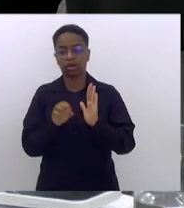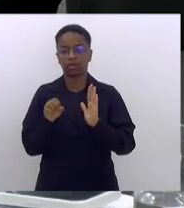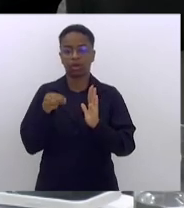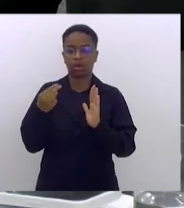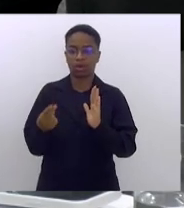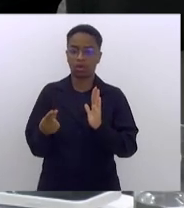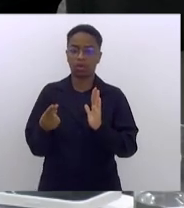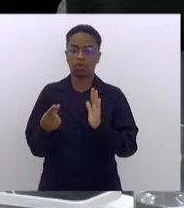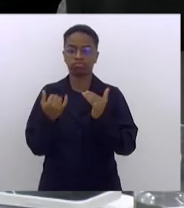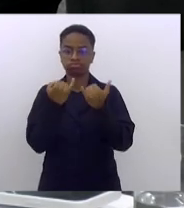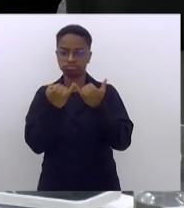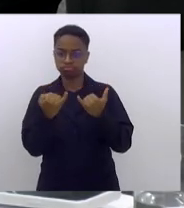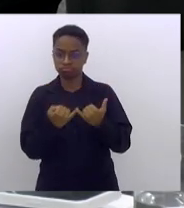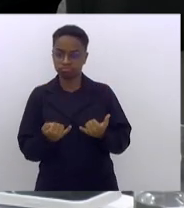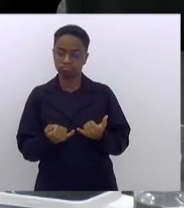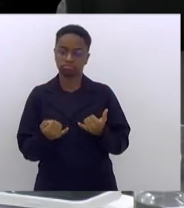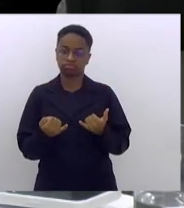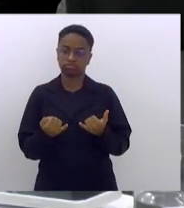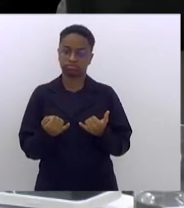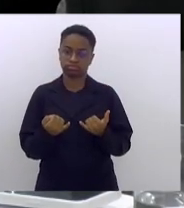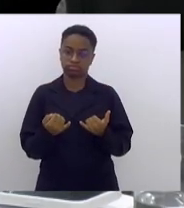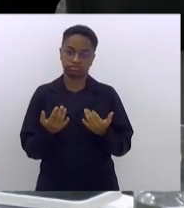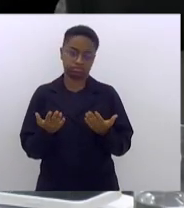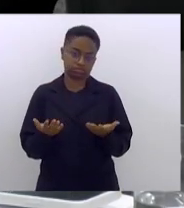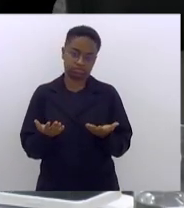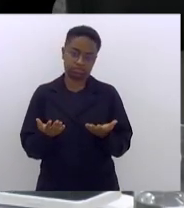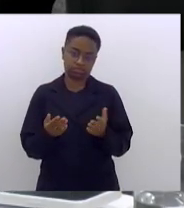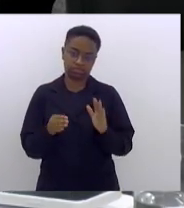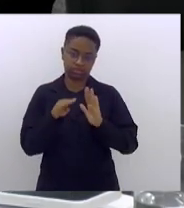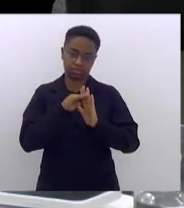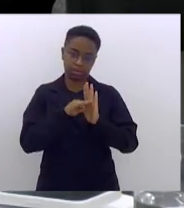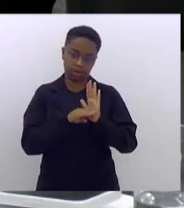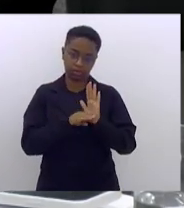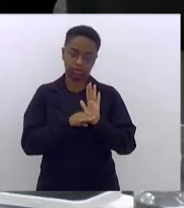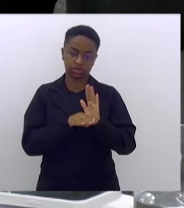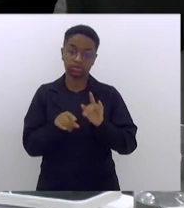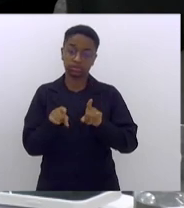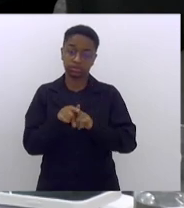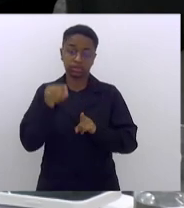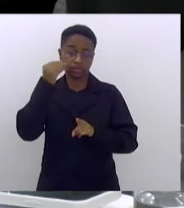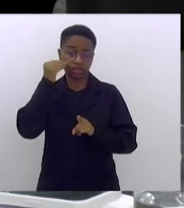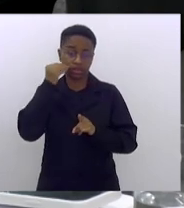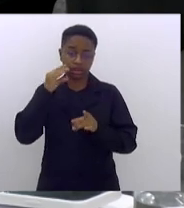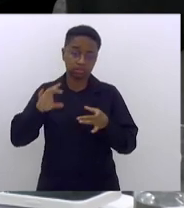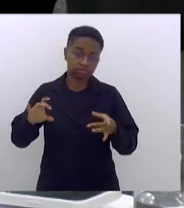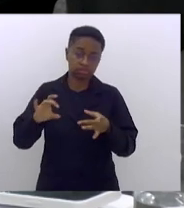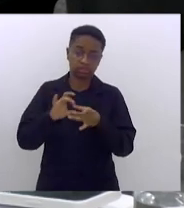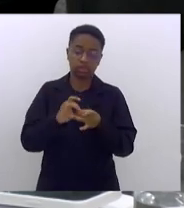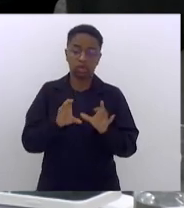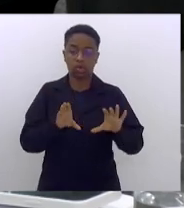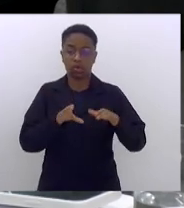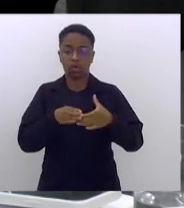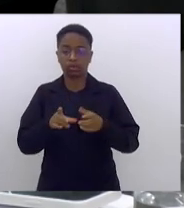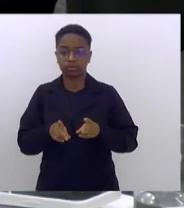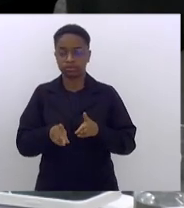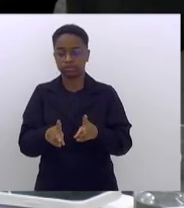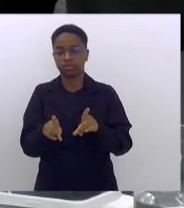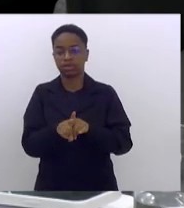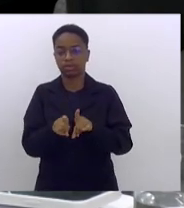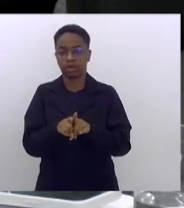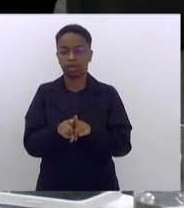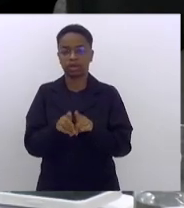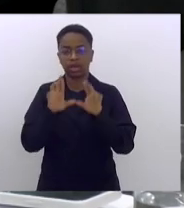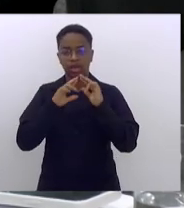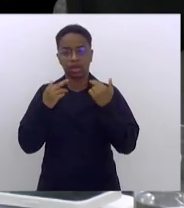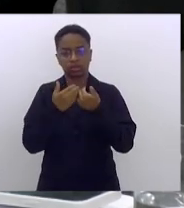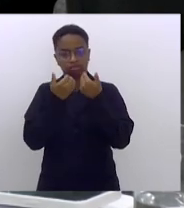alguma similaridade com a pauta, e a gente tentar trazer junto com as comissões permanentes e fazer a audiência pública, eu